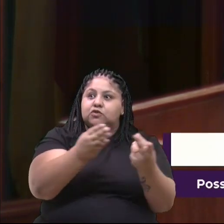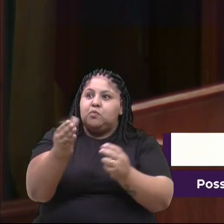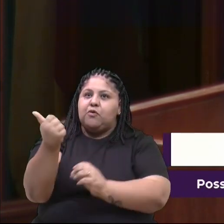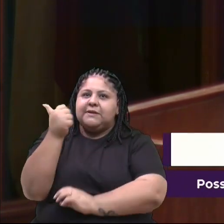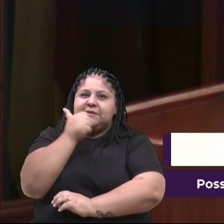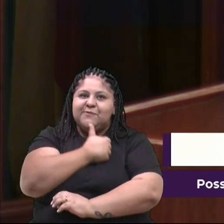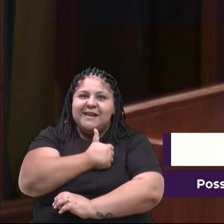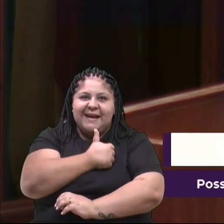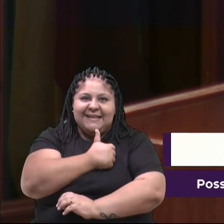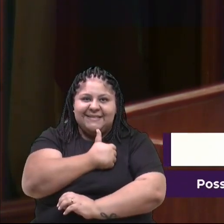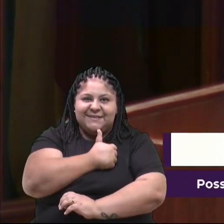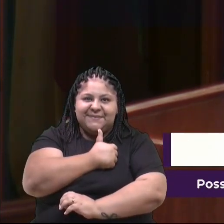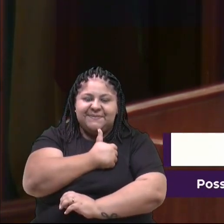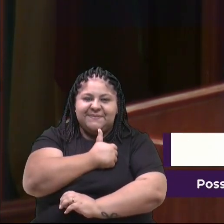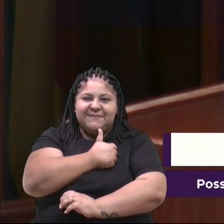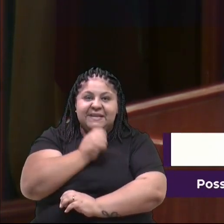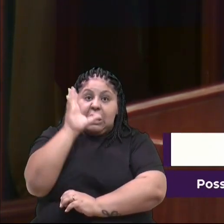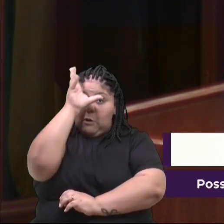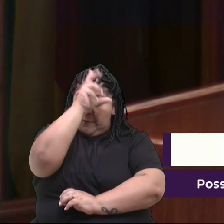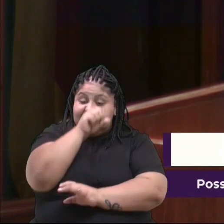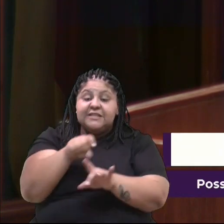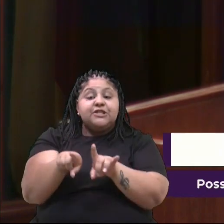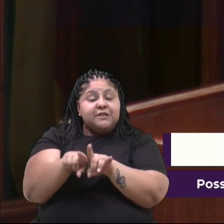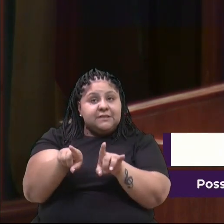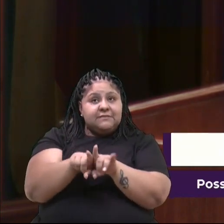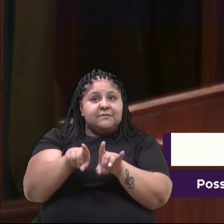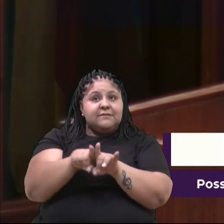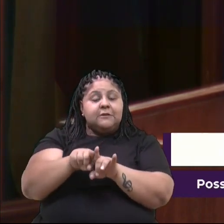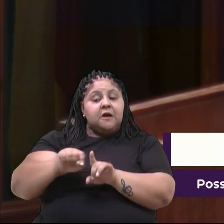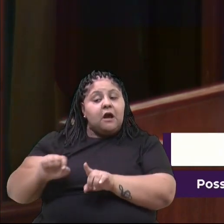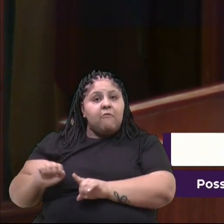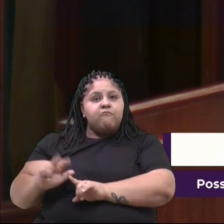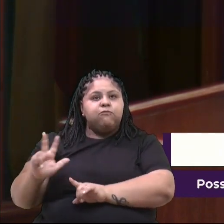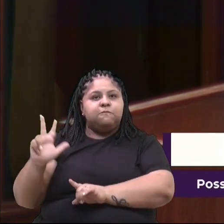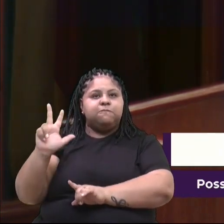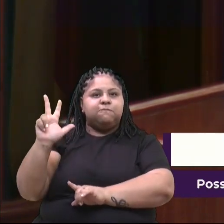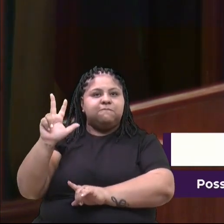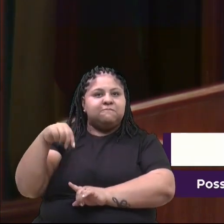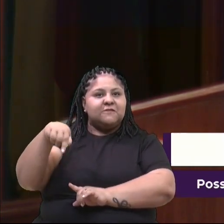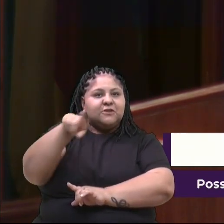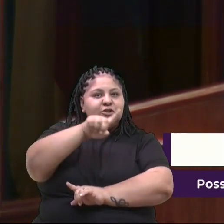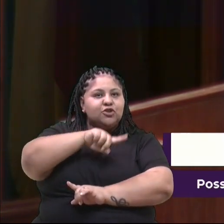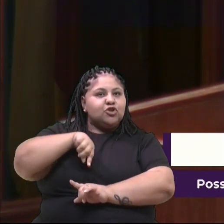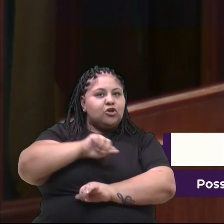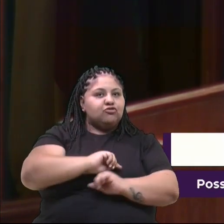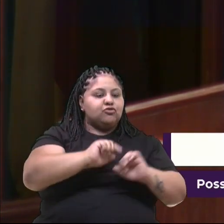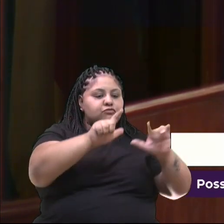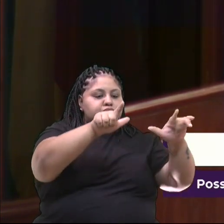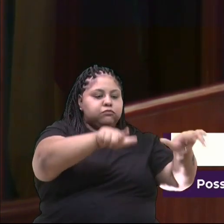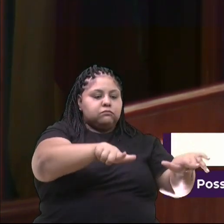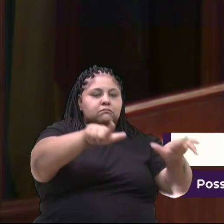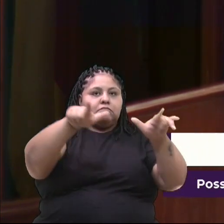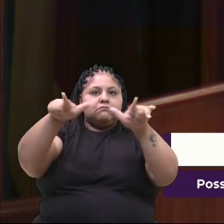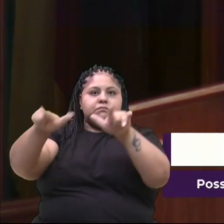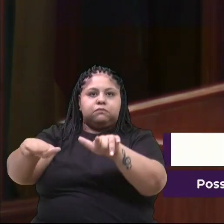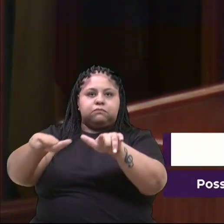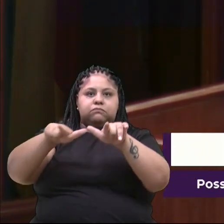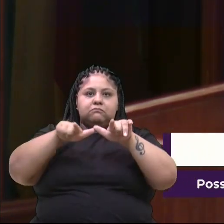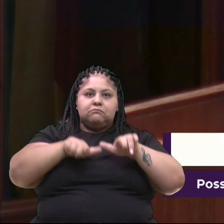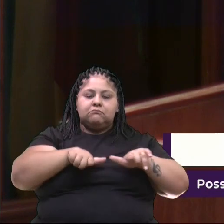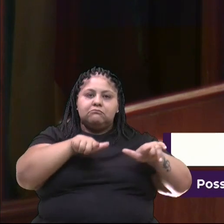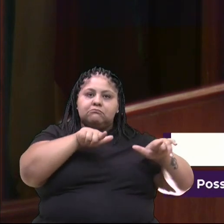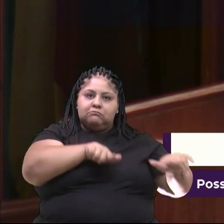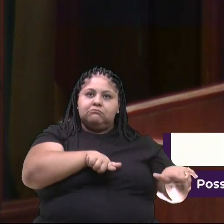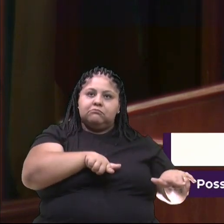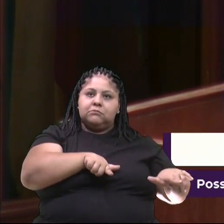pai? Eu aprendi também a valorizar os nossos espaços. Um legado